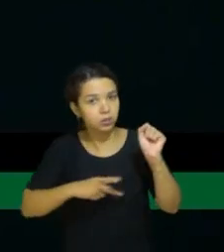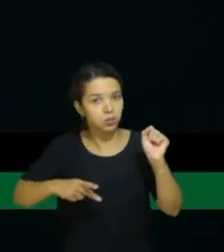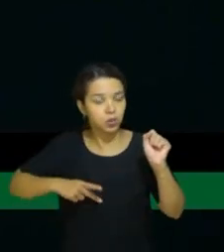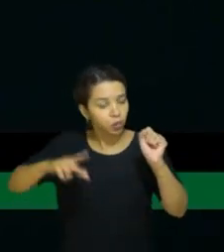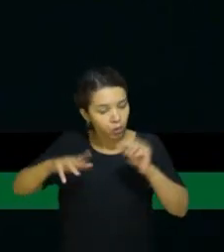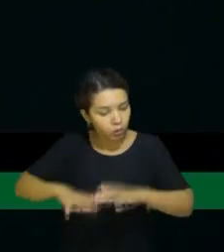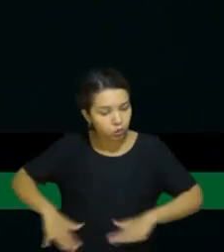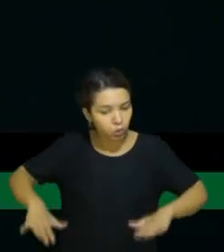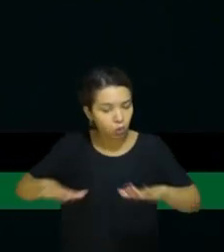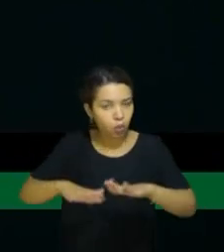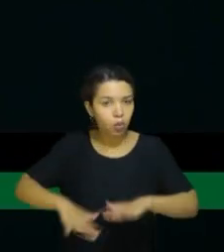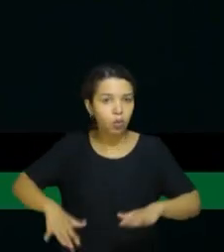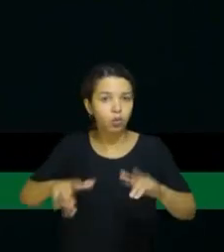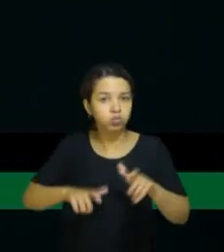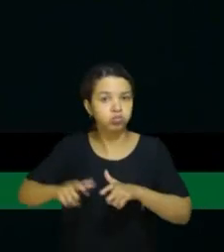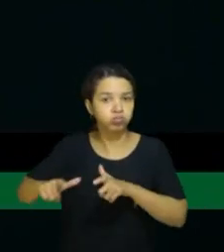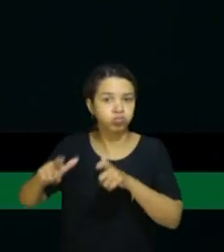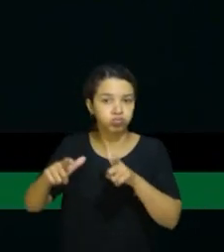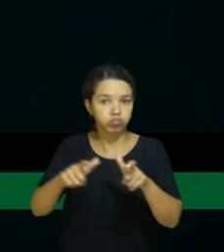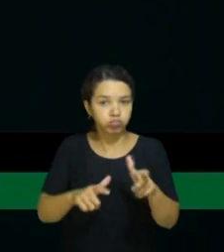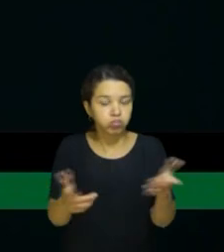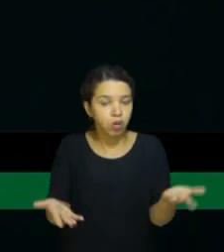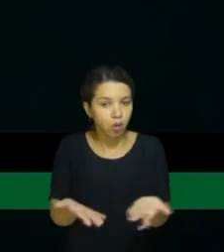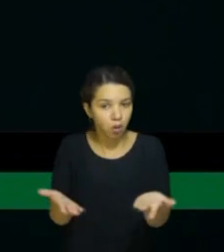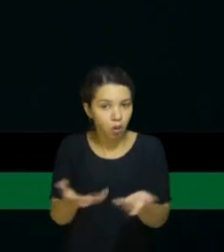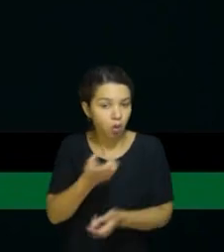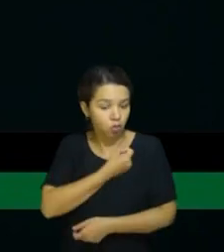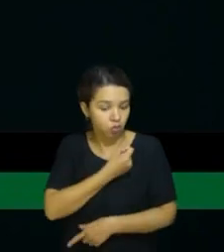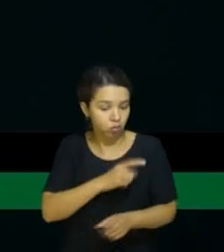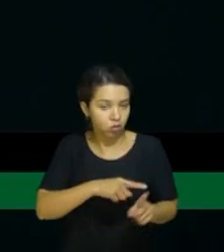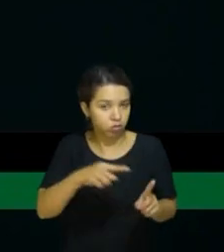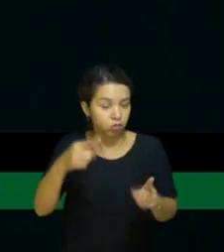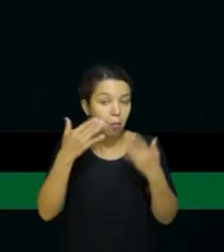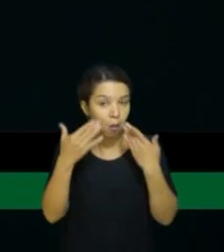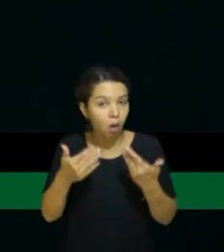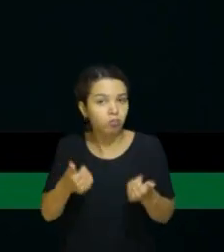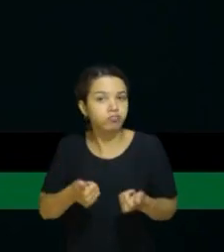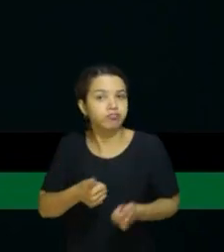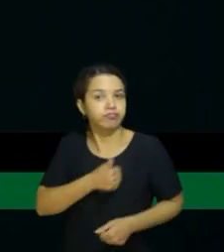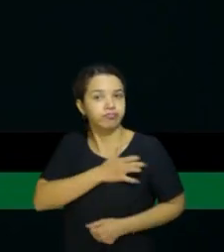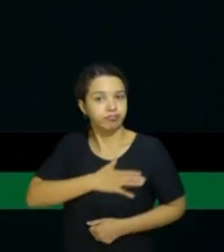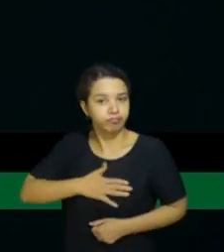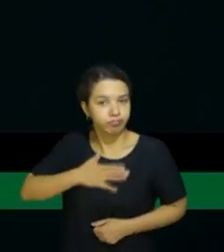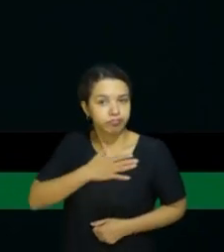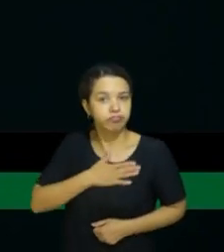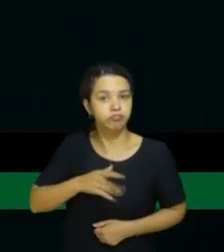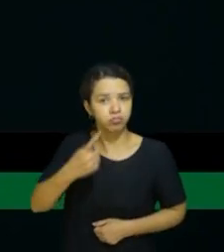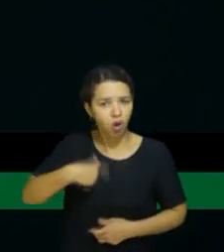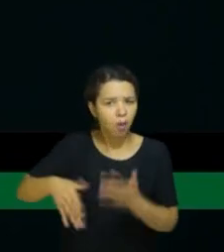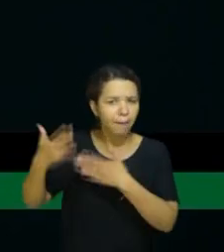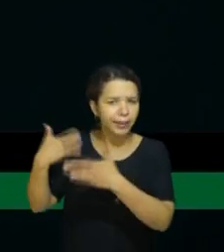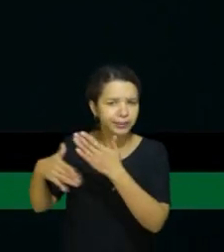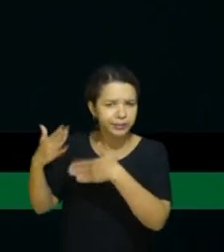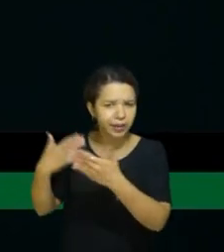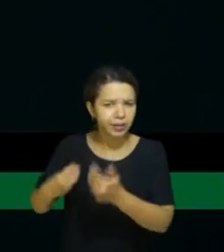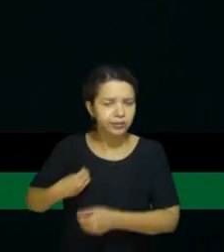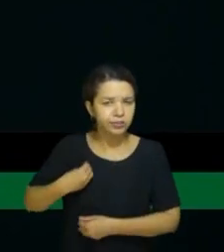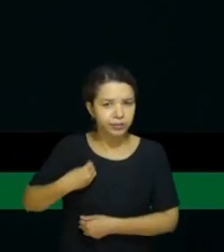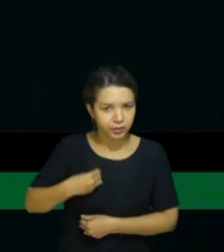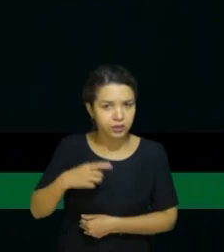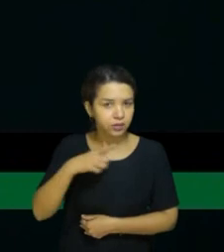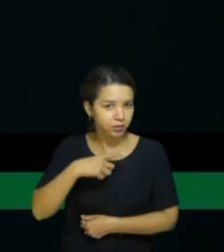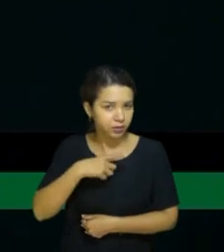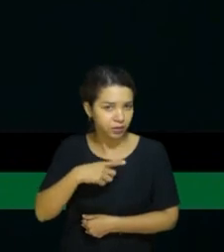todos os sentidos e hoje se os nossos nmer são satisfatórios nós vivíamos e vivemos